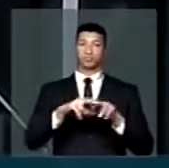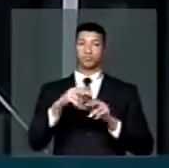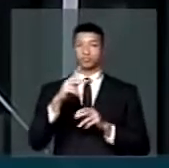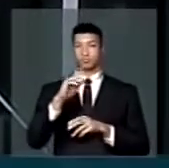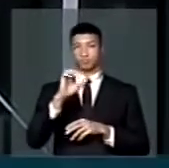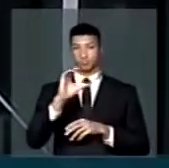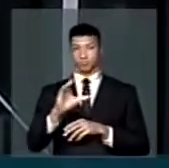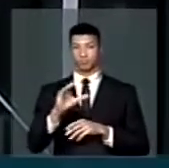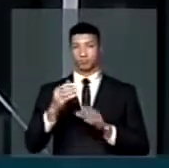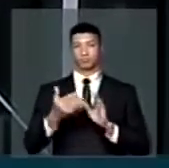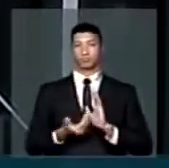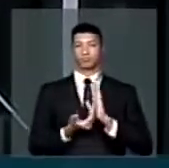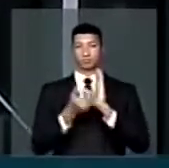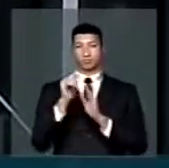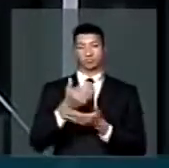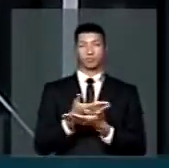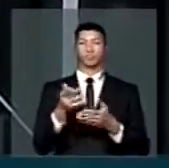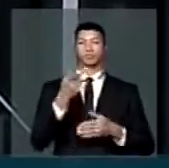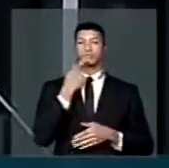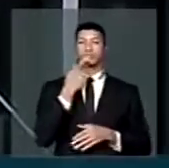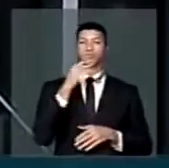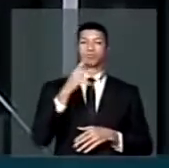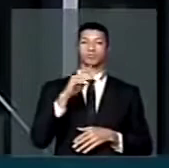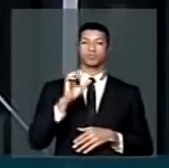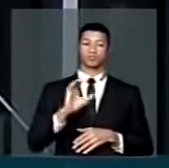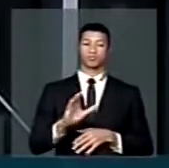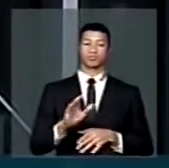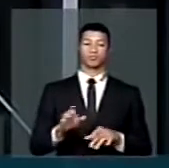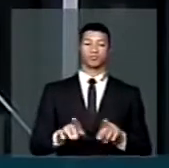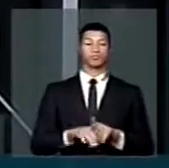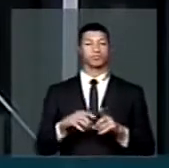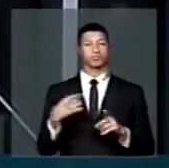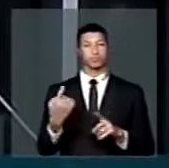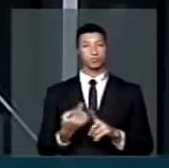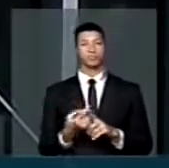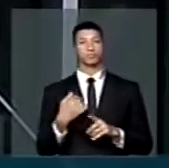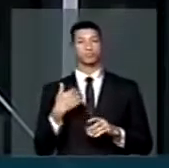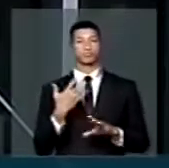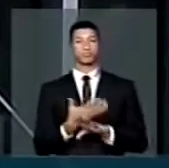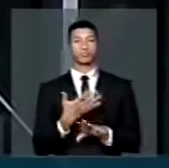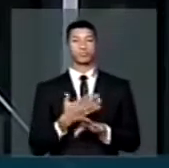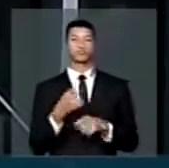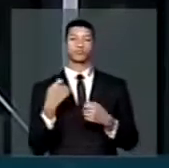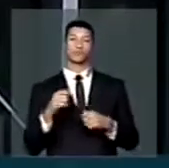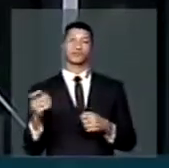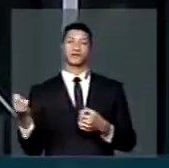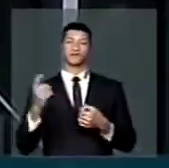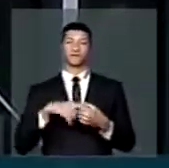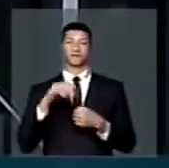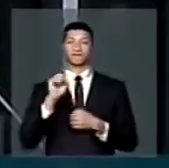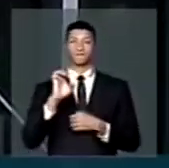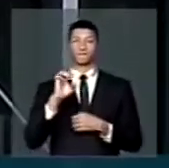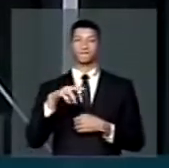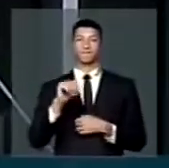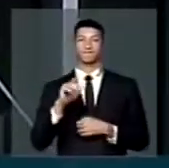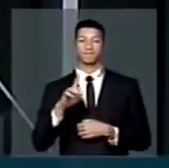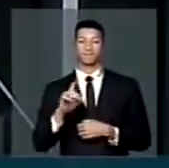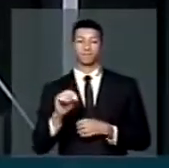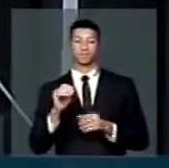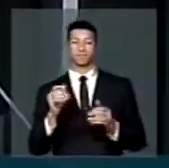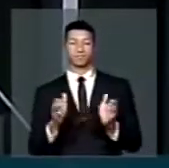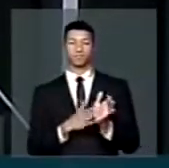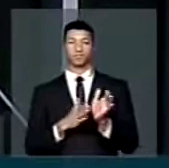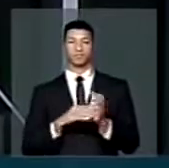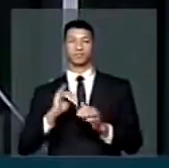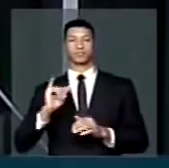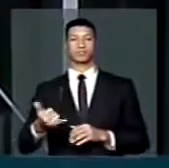Câmara, e aqui está falando o autor da PEC da Câmara, a matéria teria que voltar ao Senado. E como se trata de um assunto